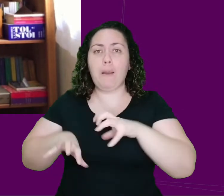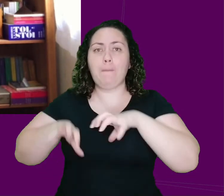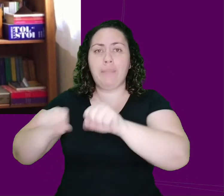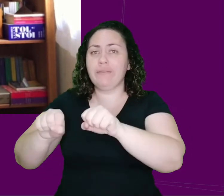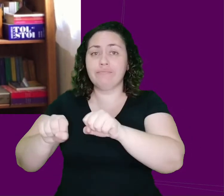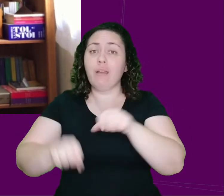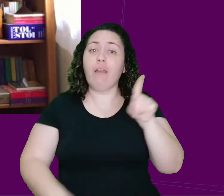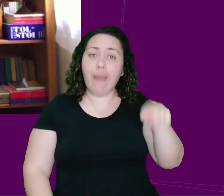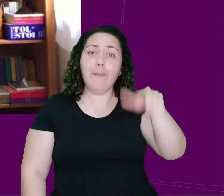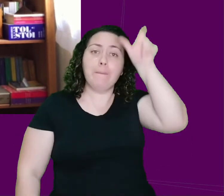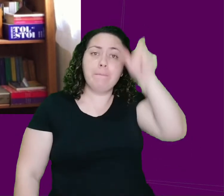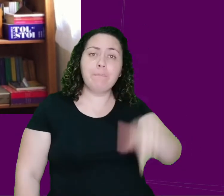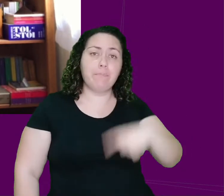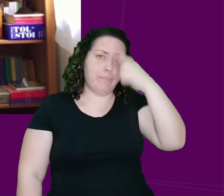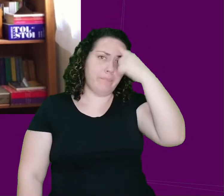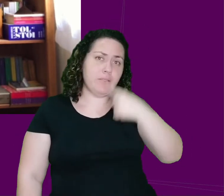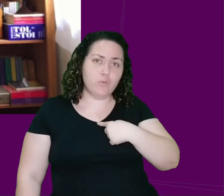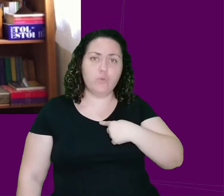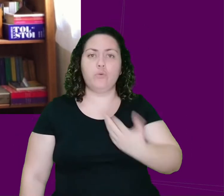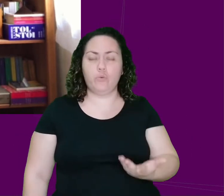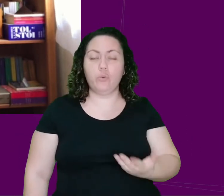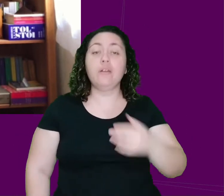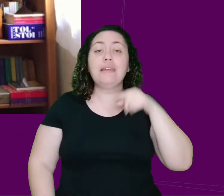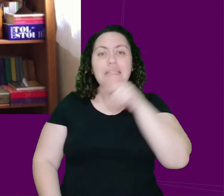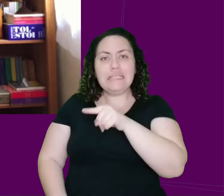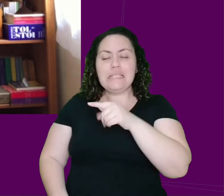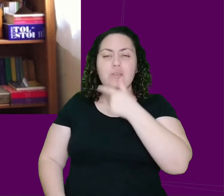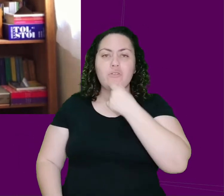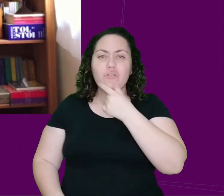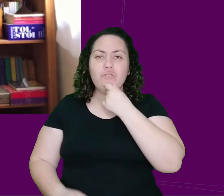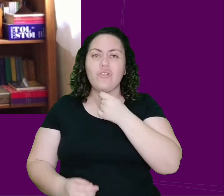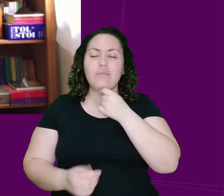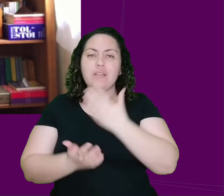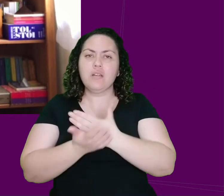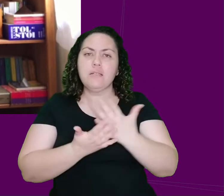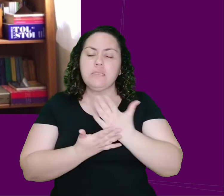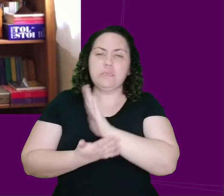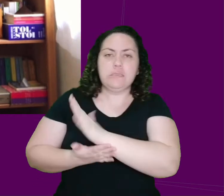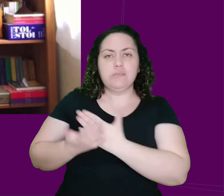um sujeito. E essa diferença o perturba de tal modo que o